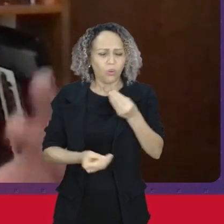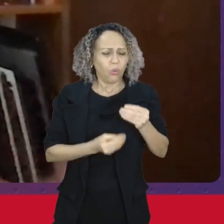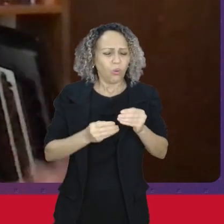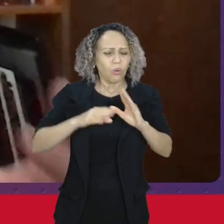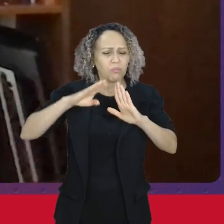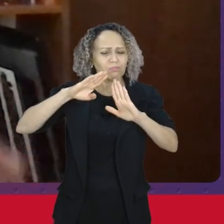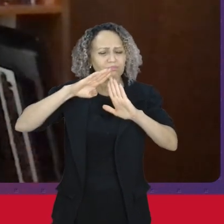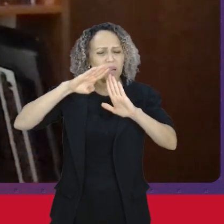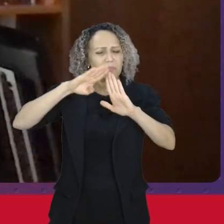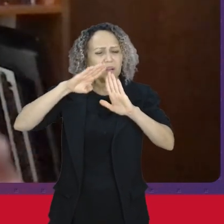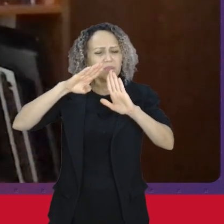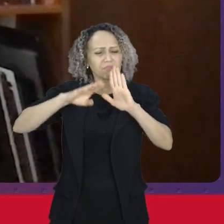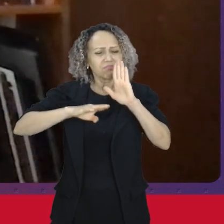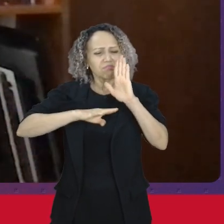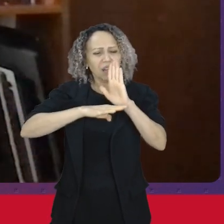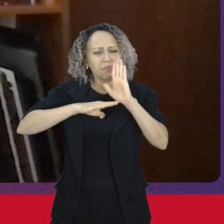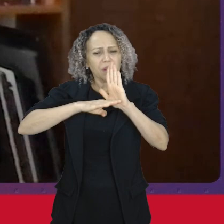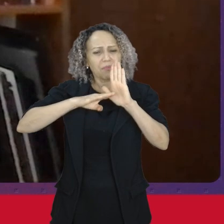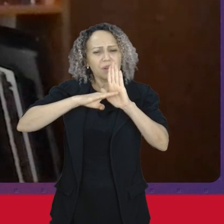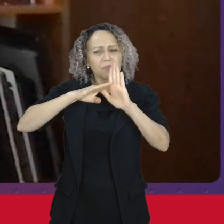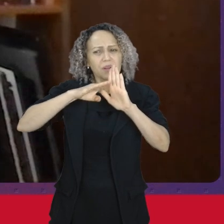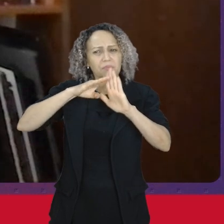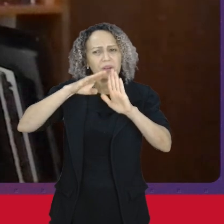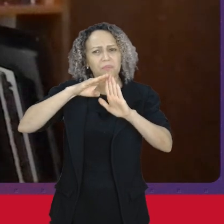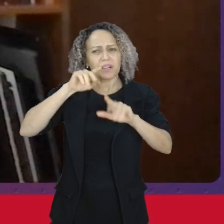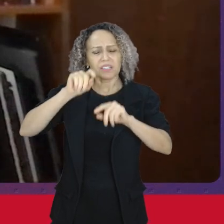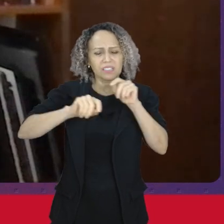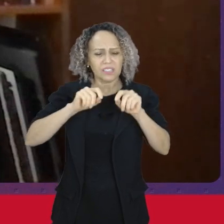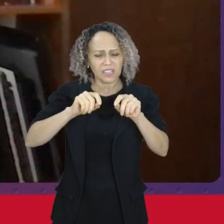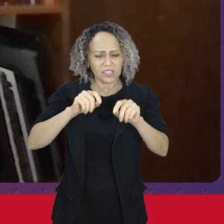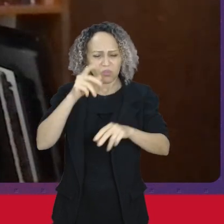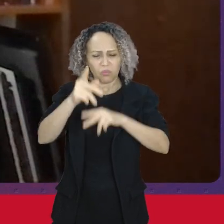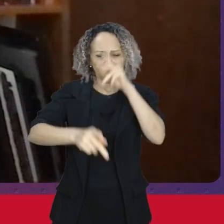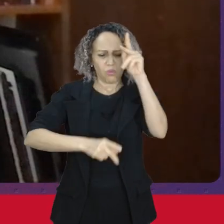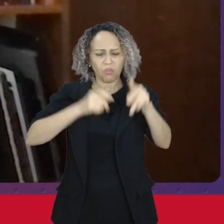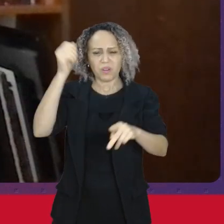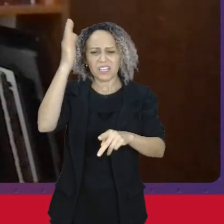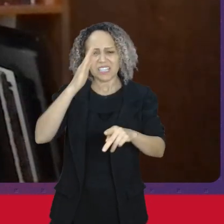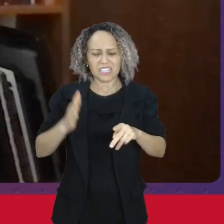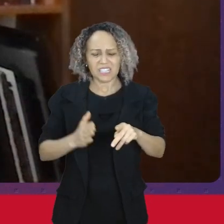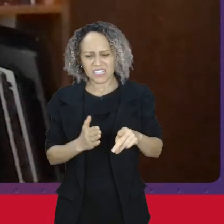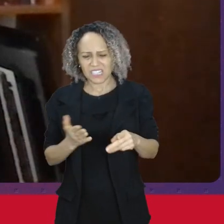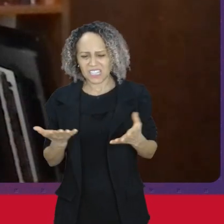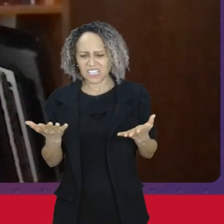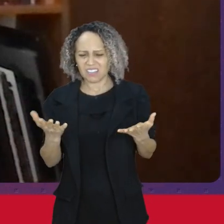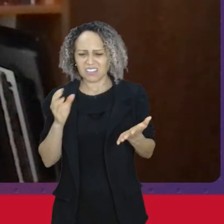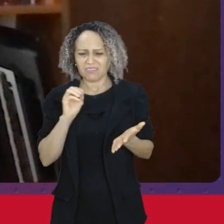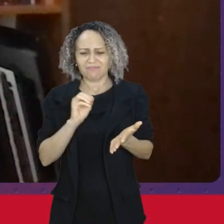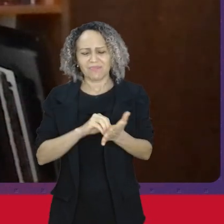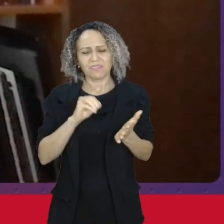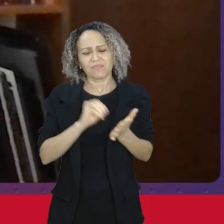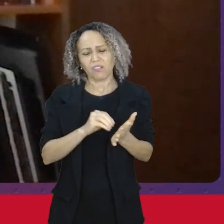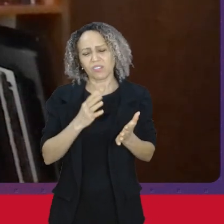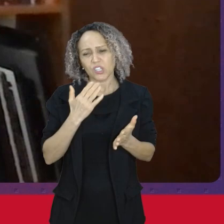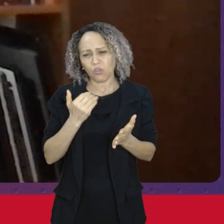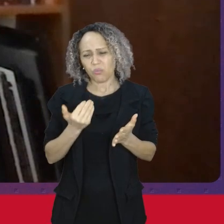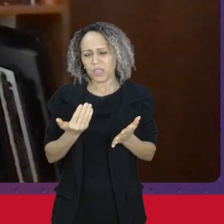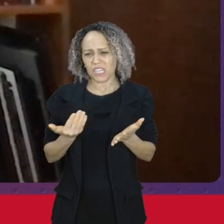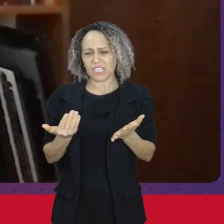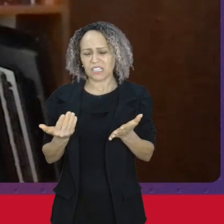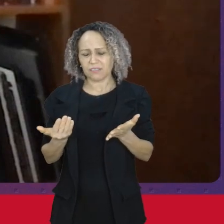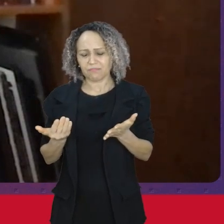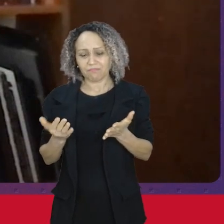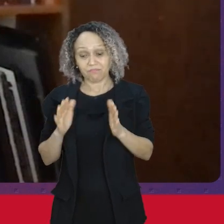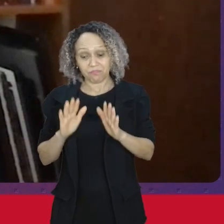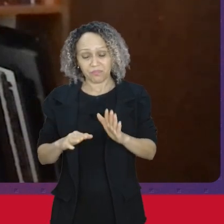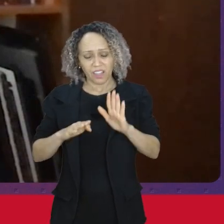é a situação de insegurança alimentar da população brasileira. Essa escala, inclusive, ela passou a ser usada pelas